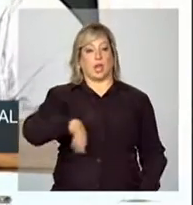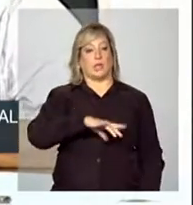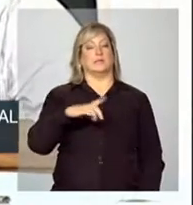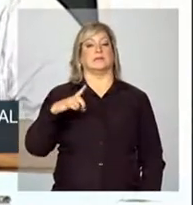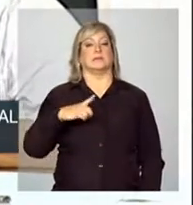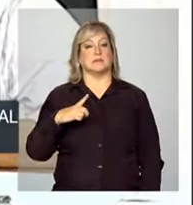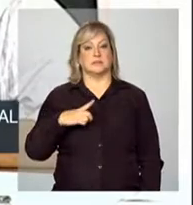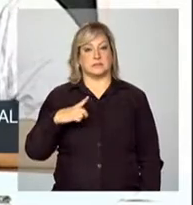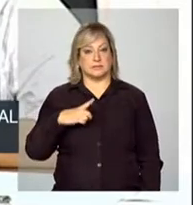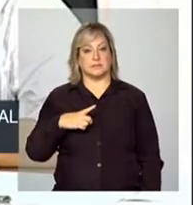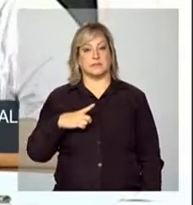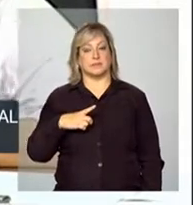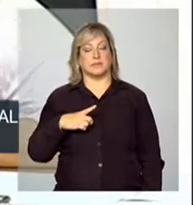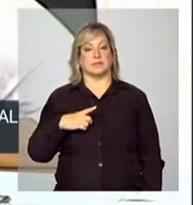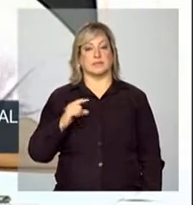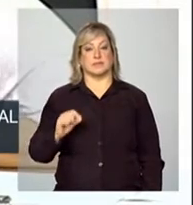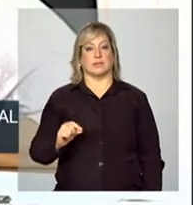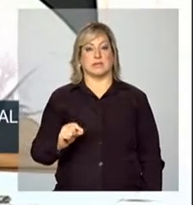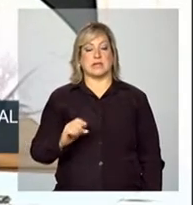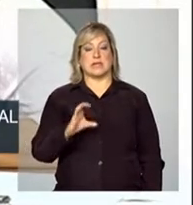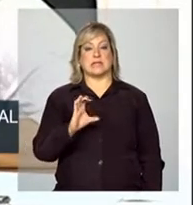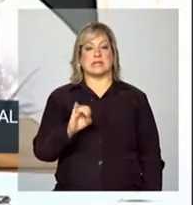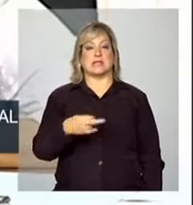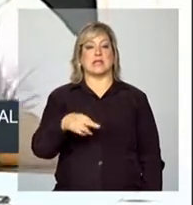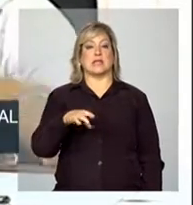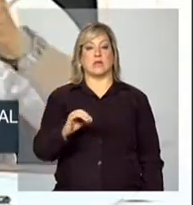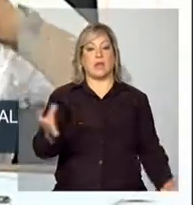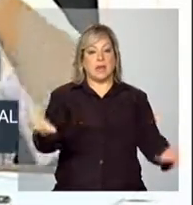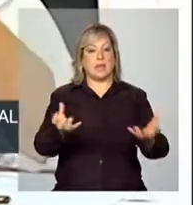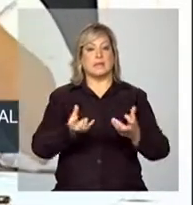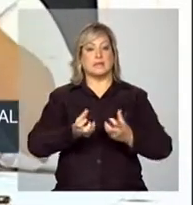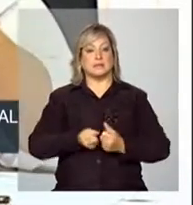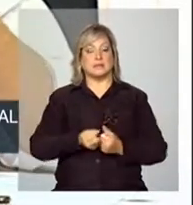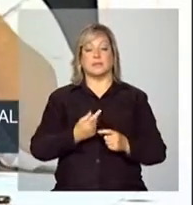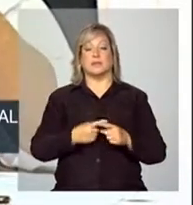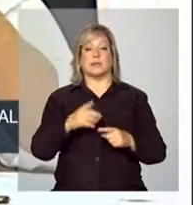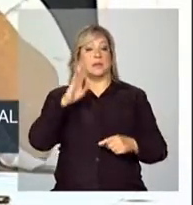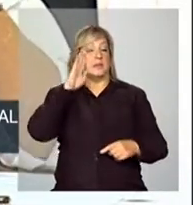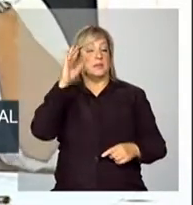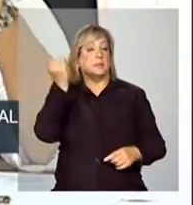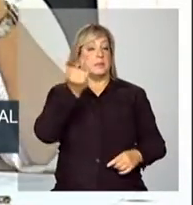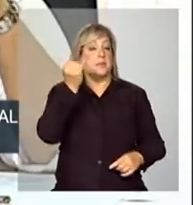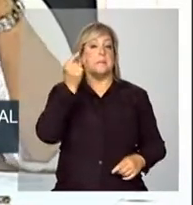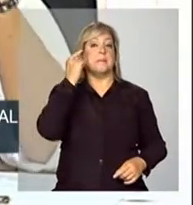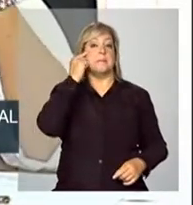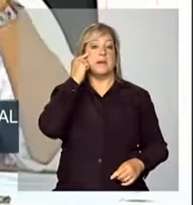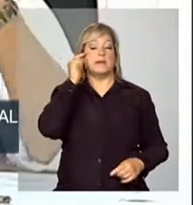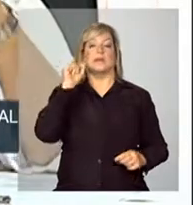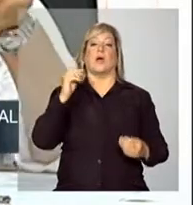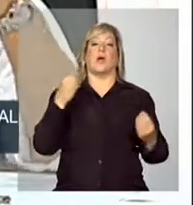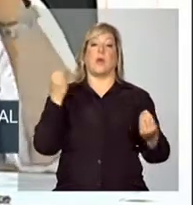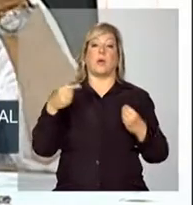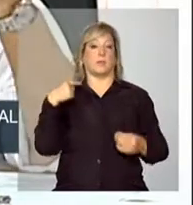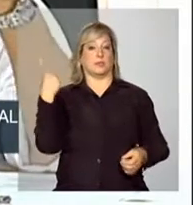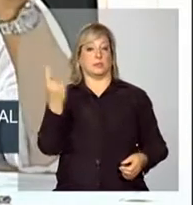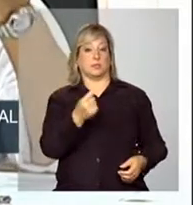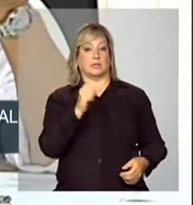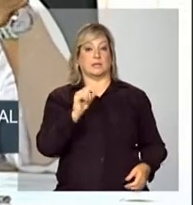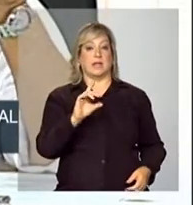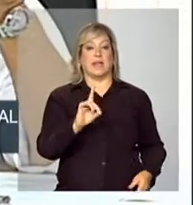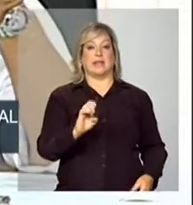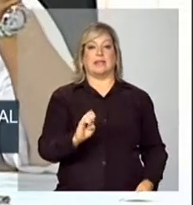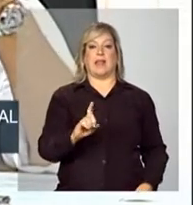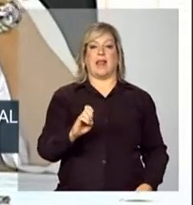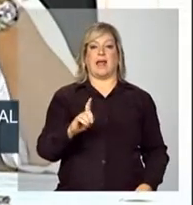é centro de acolhimento porque é fundamental pensar nas delegacias de